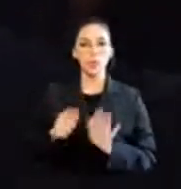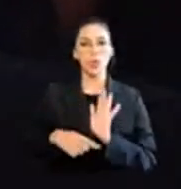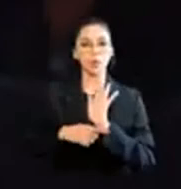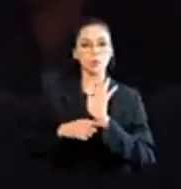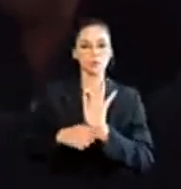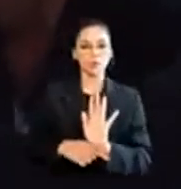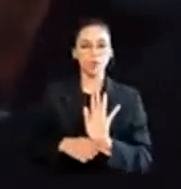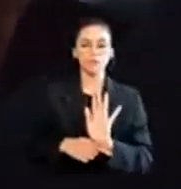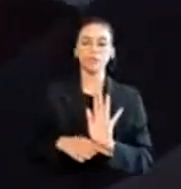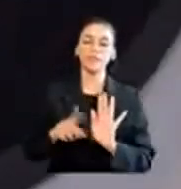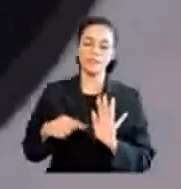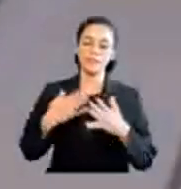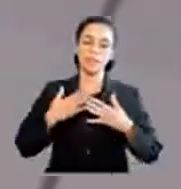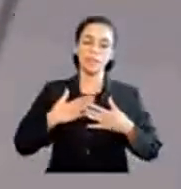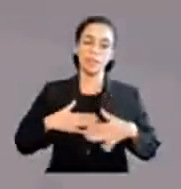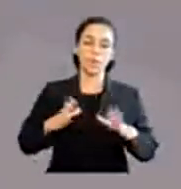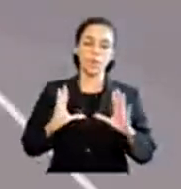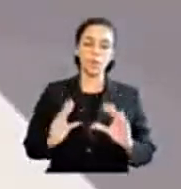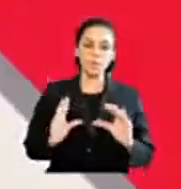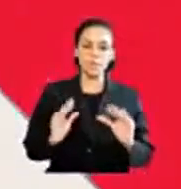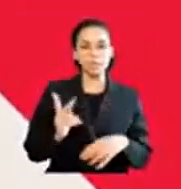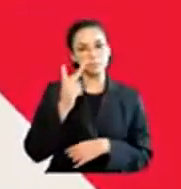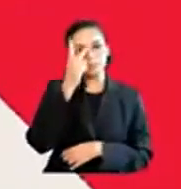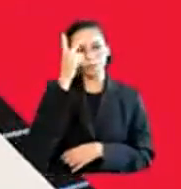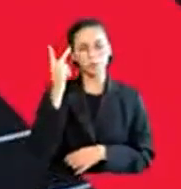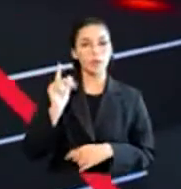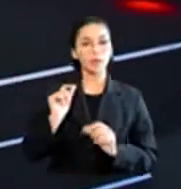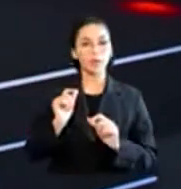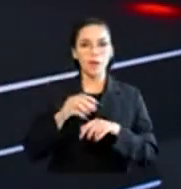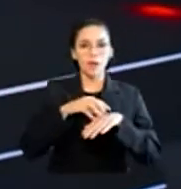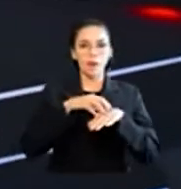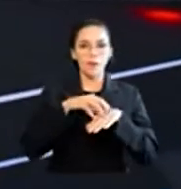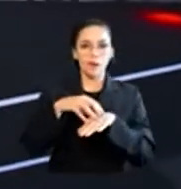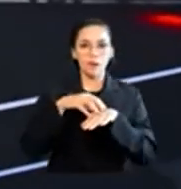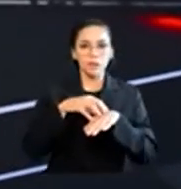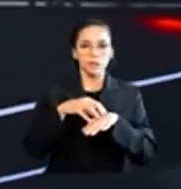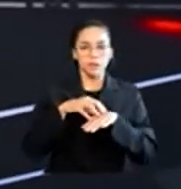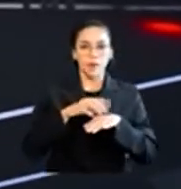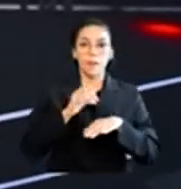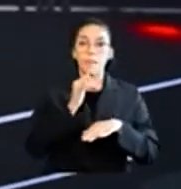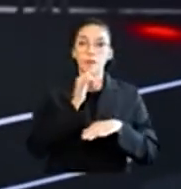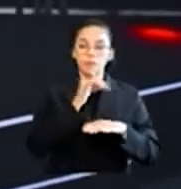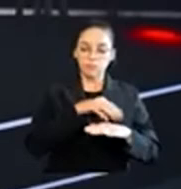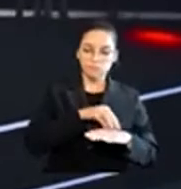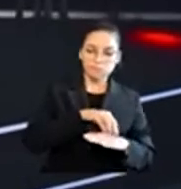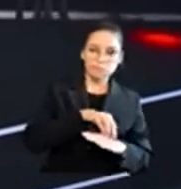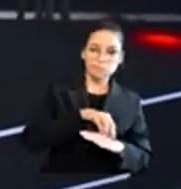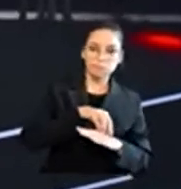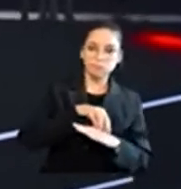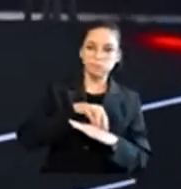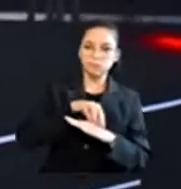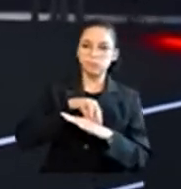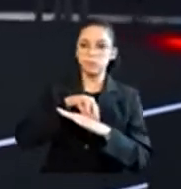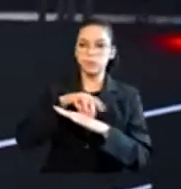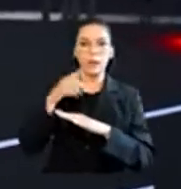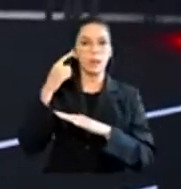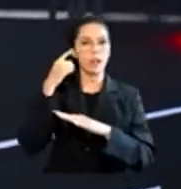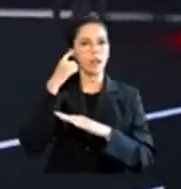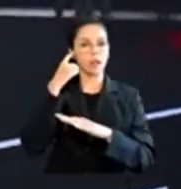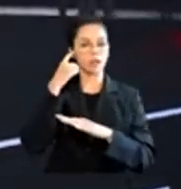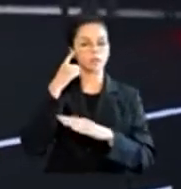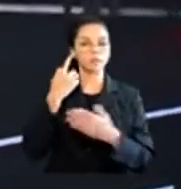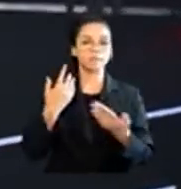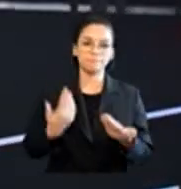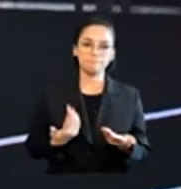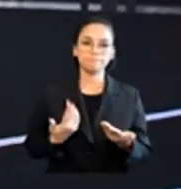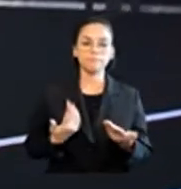para quem está com o veículo carregado em uma ladeira. Se o novo Fiat Scudo é pensado para quem deve estar nas